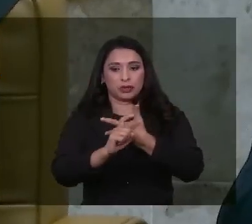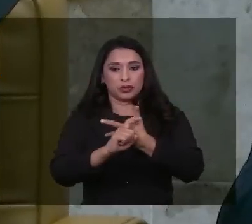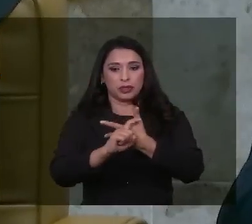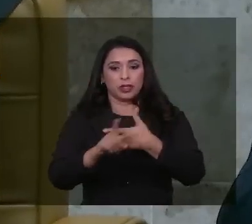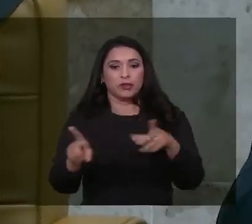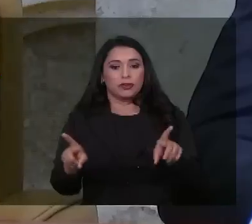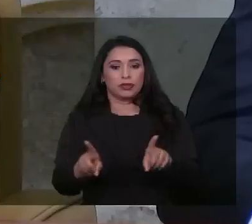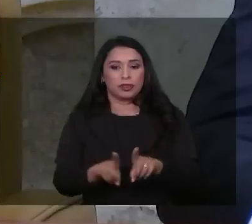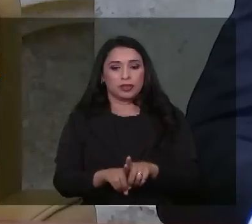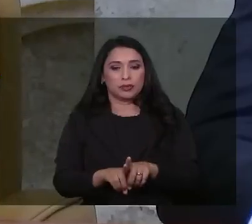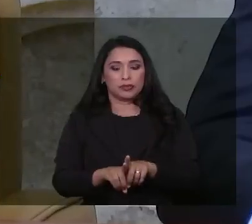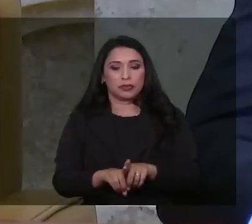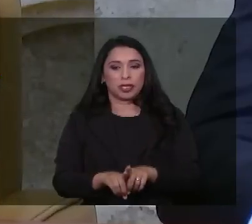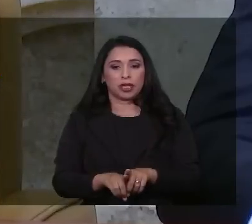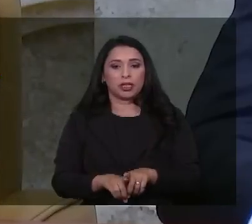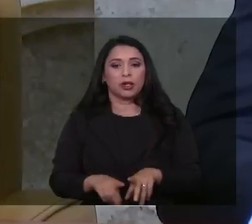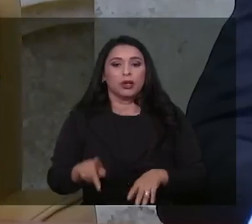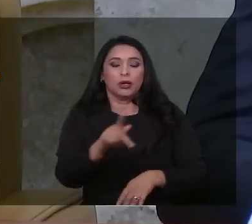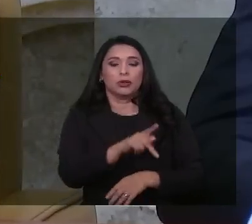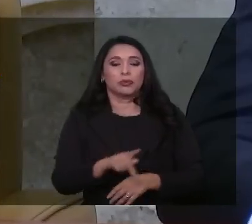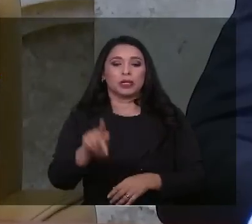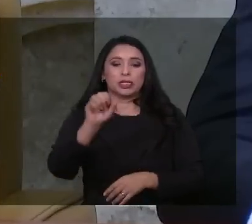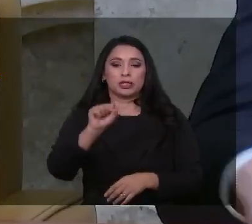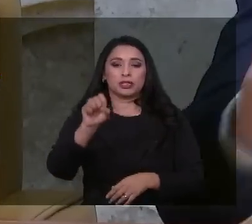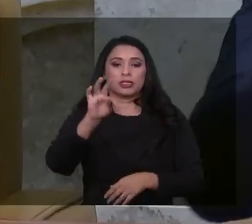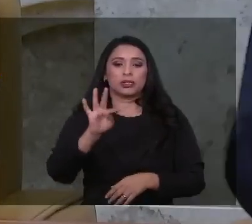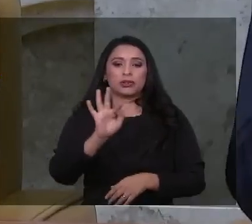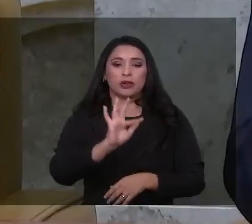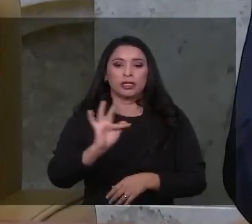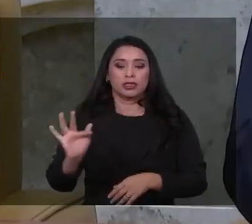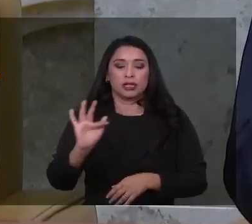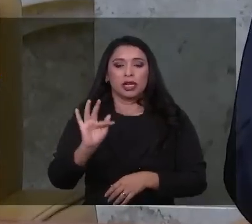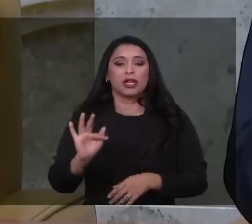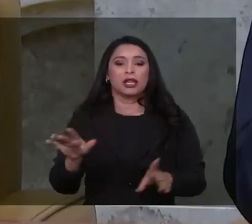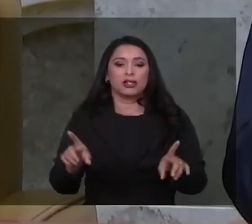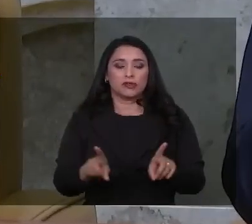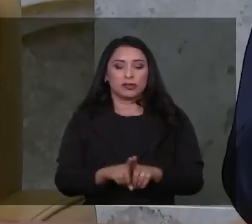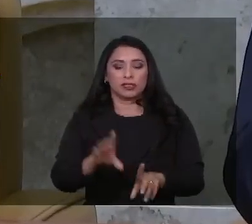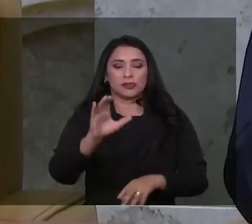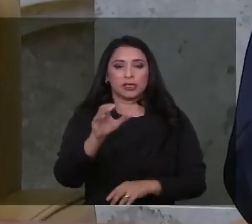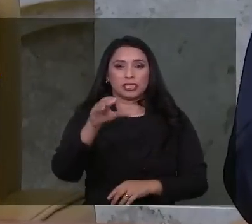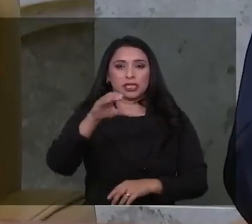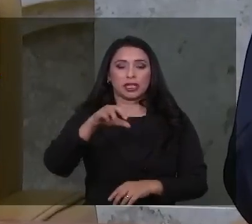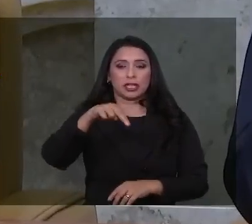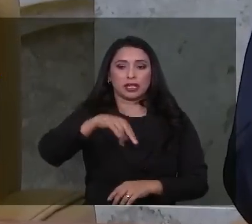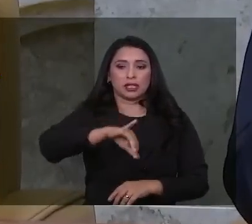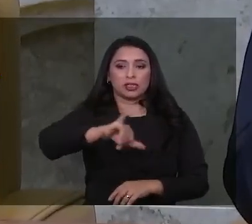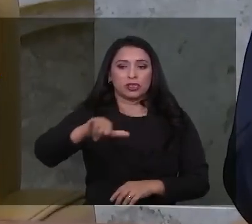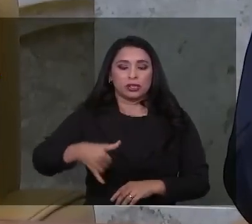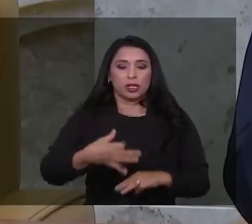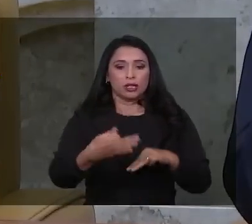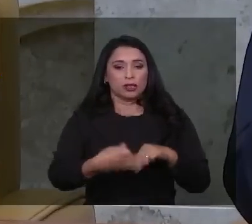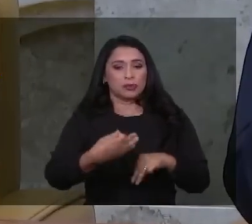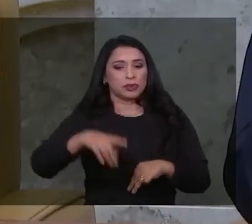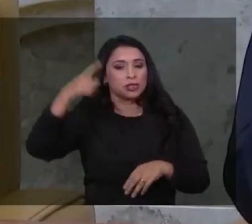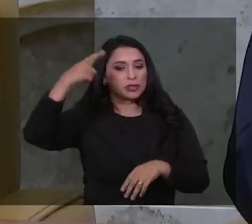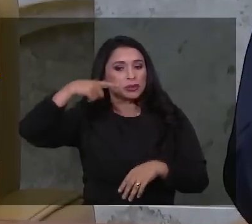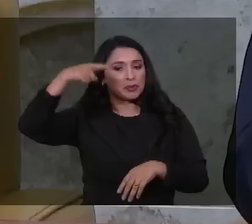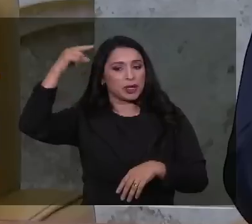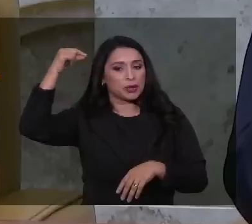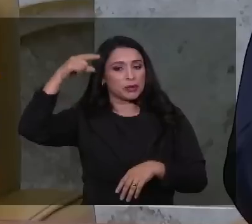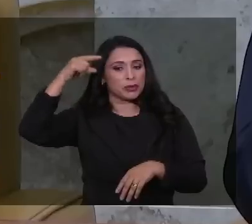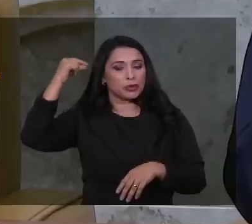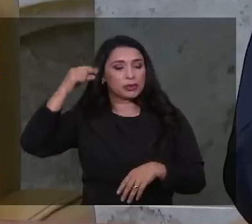O excelentíssimo senhor presidente do Supremo Tribunal Federal e do Conselho Nacional de Justiça, ministro Luiz Roberto Barroso,